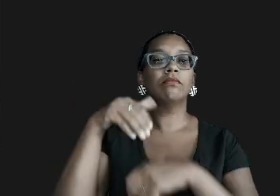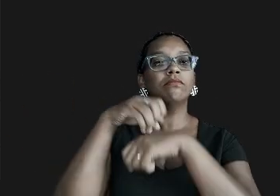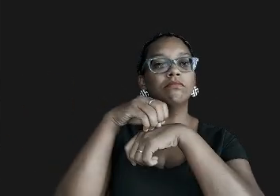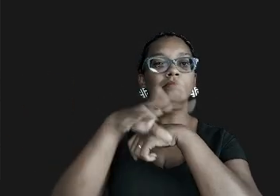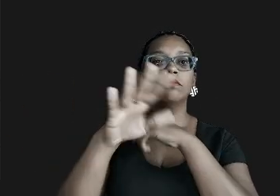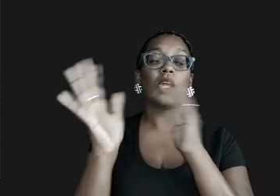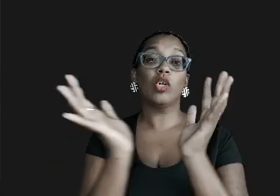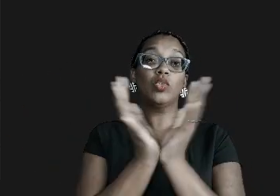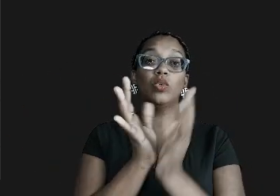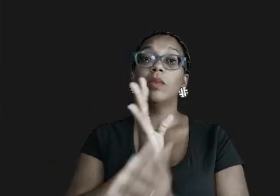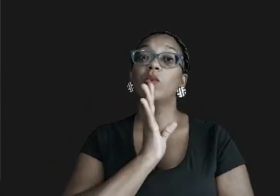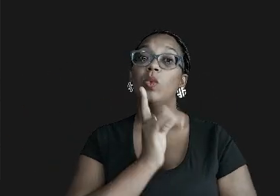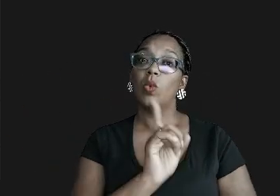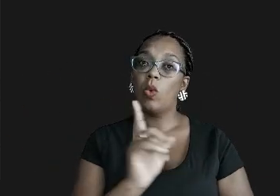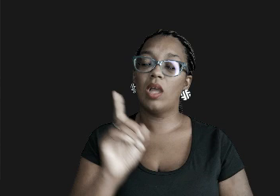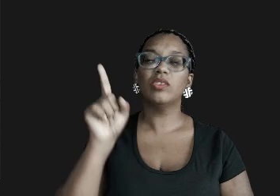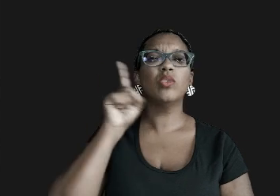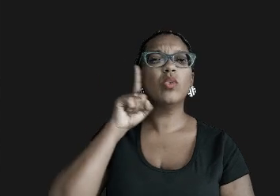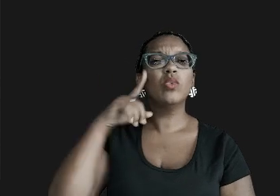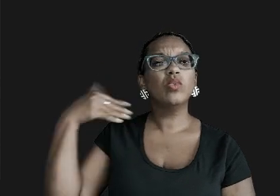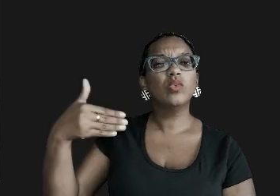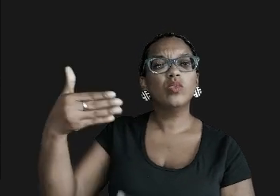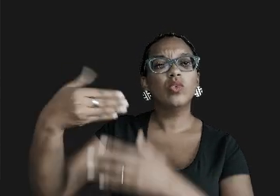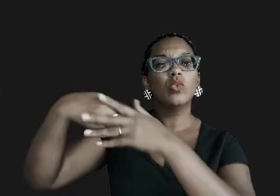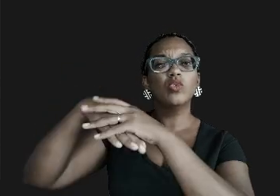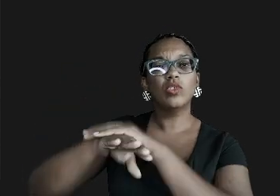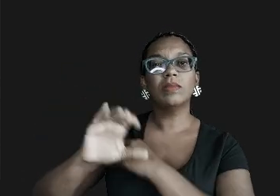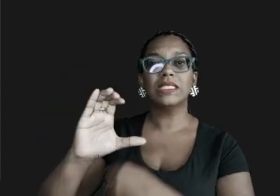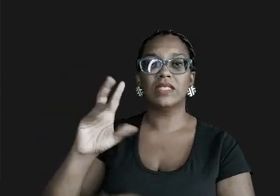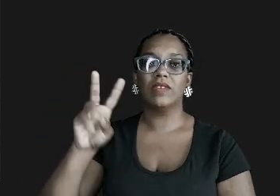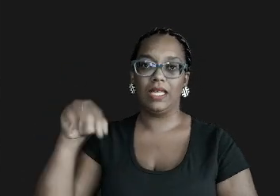aqui para turma que eventualmente não conhece a rotina